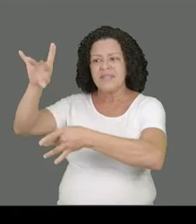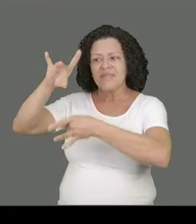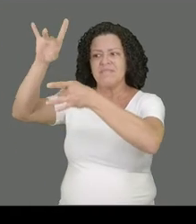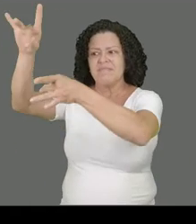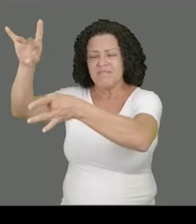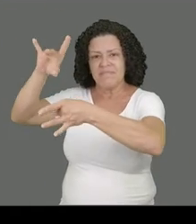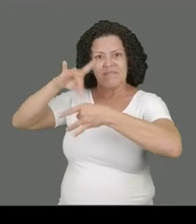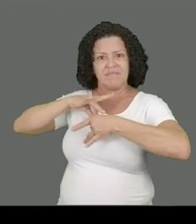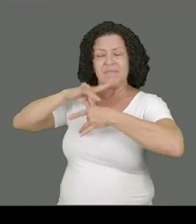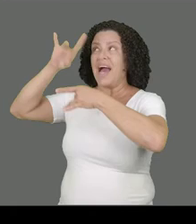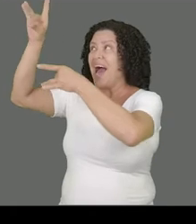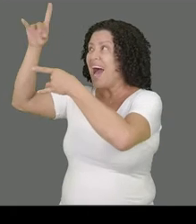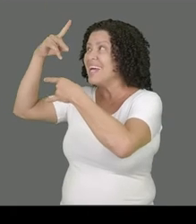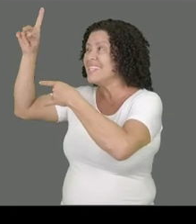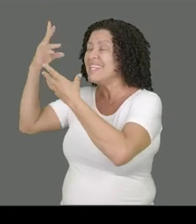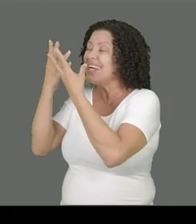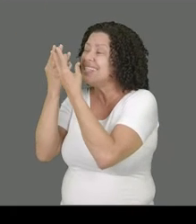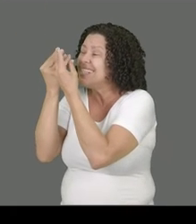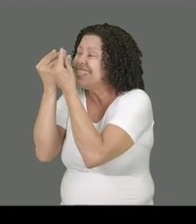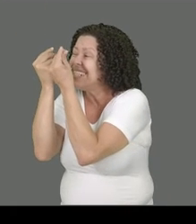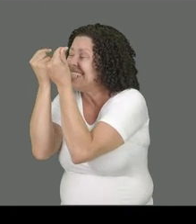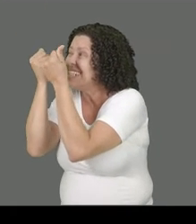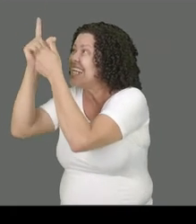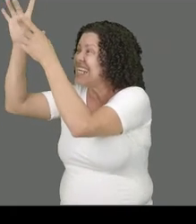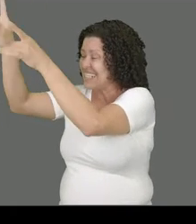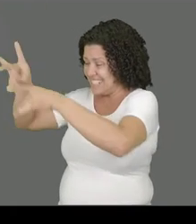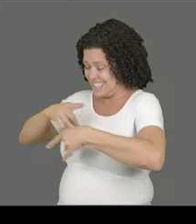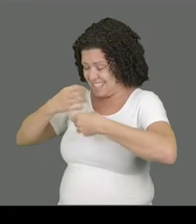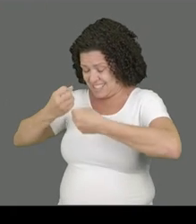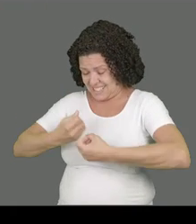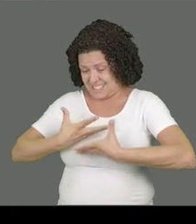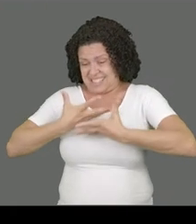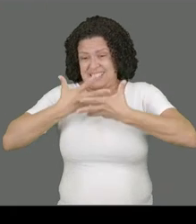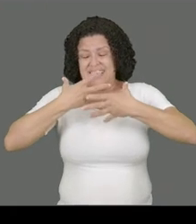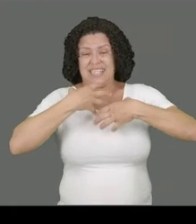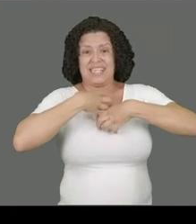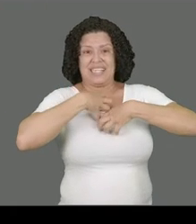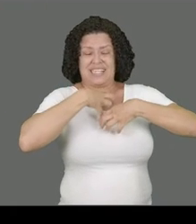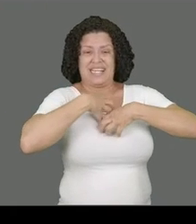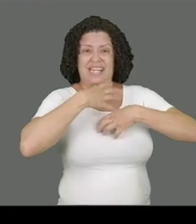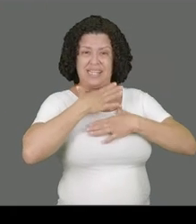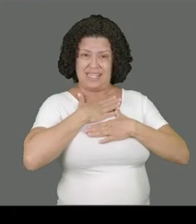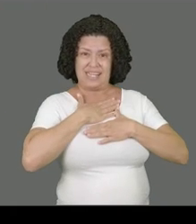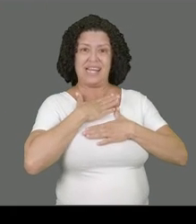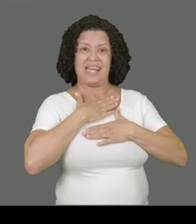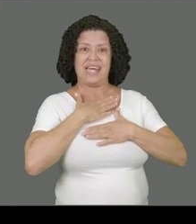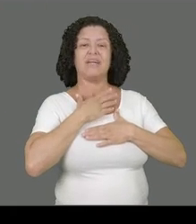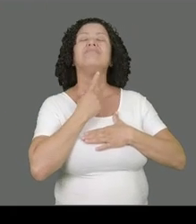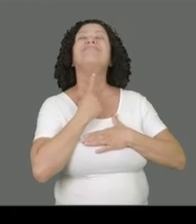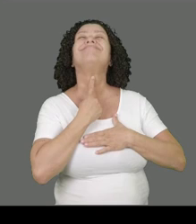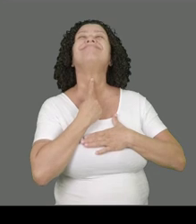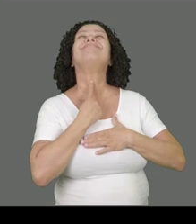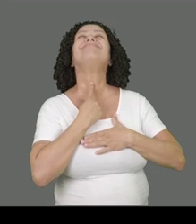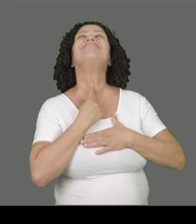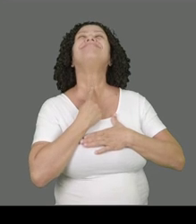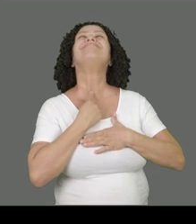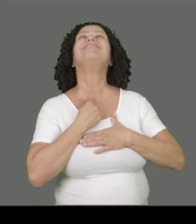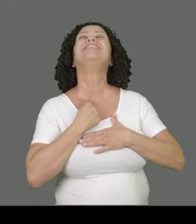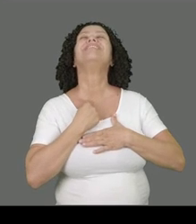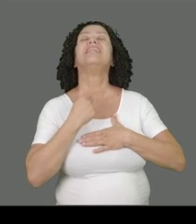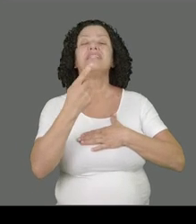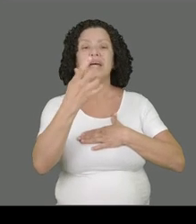imprimiu. Dentro de nós, da nossa centelha divina, existe isso,